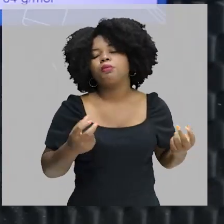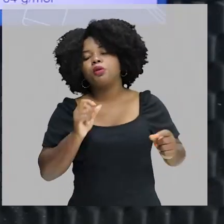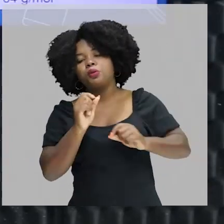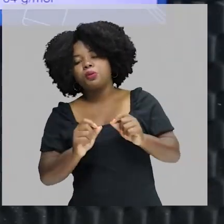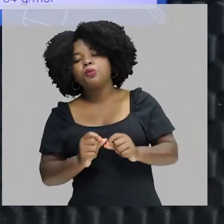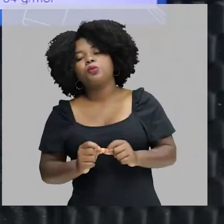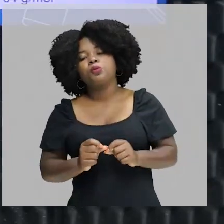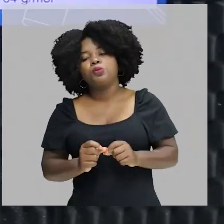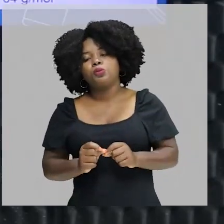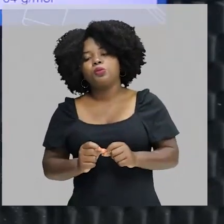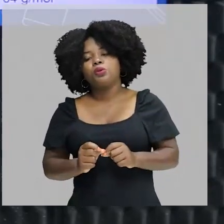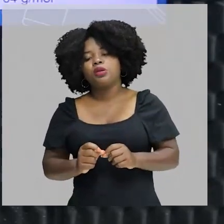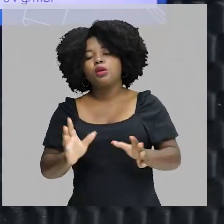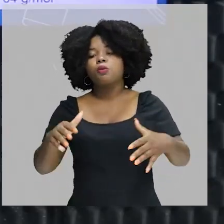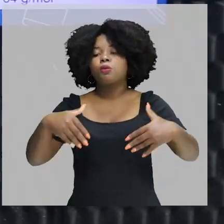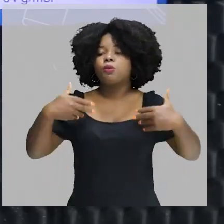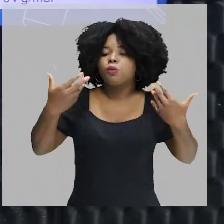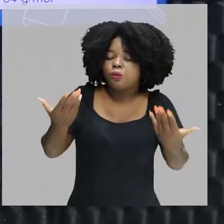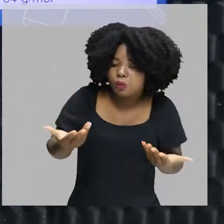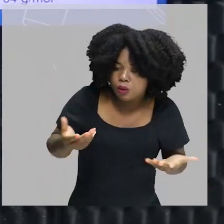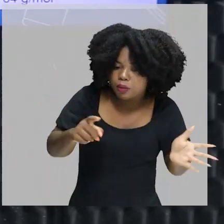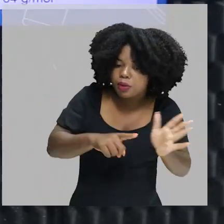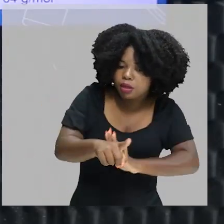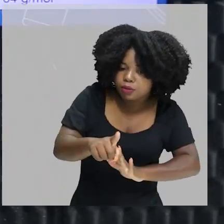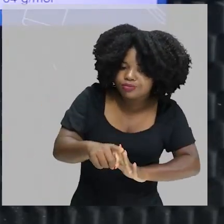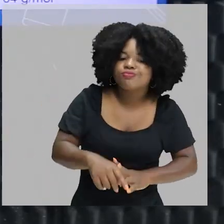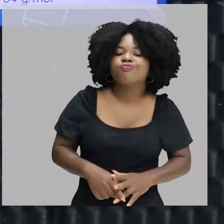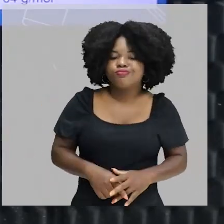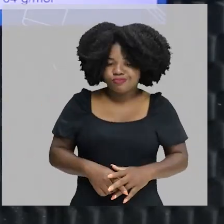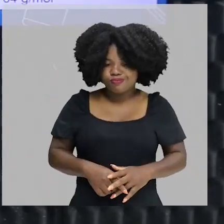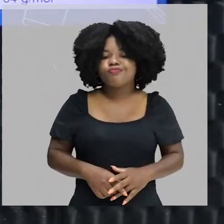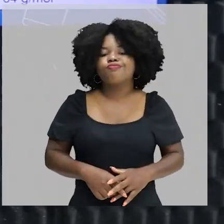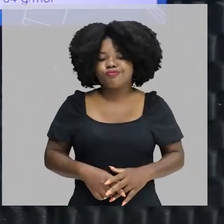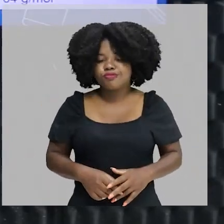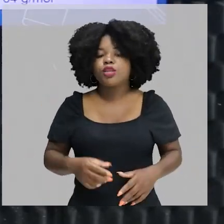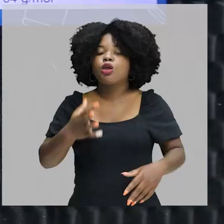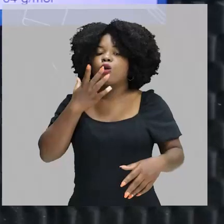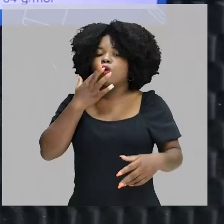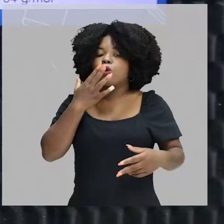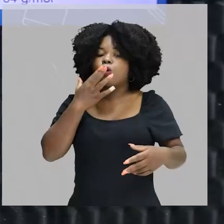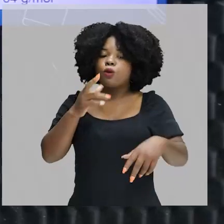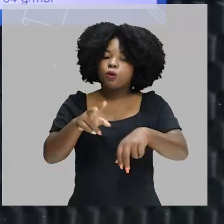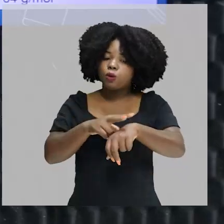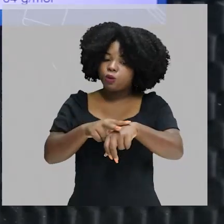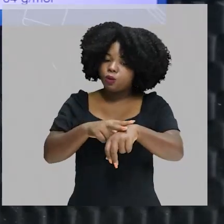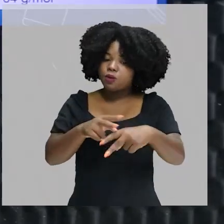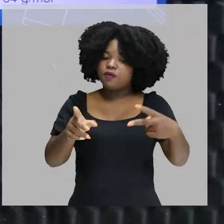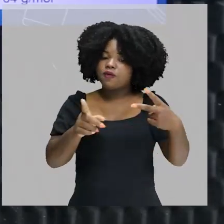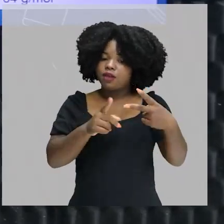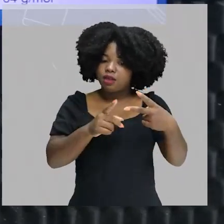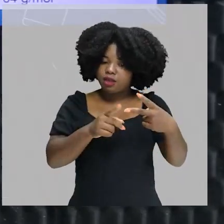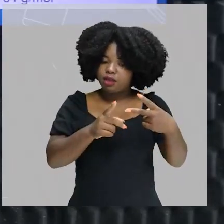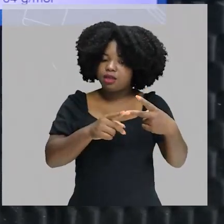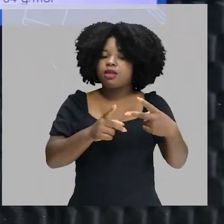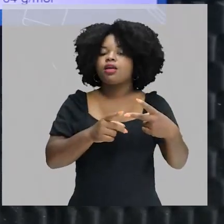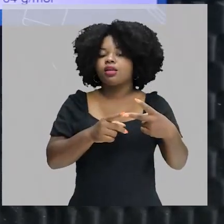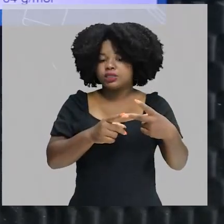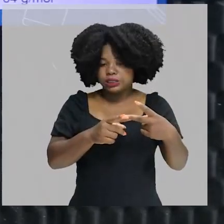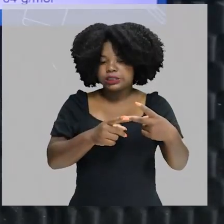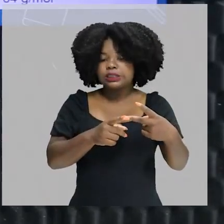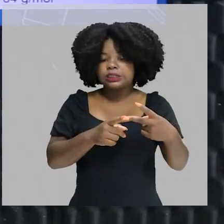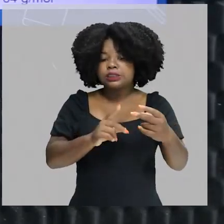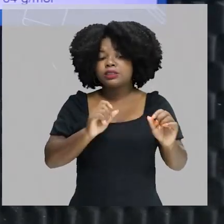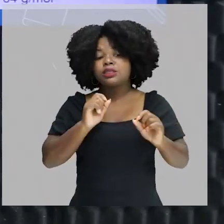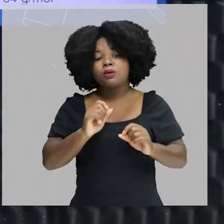dado do problema. Qual é o dado aqui? Obtido a partir de 24 gramas de oxigênio. Esse é o